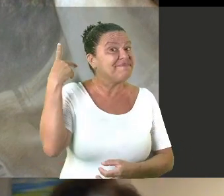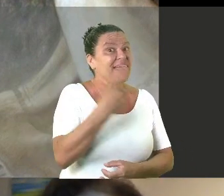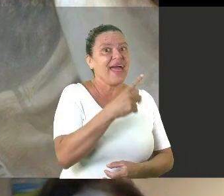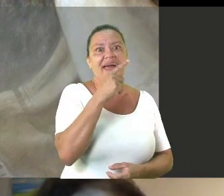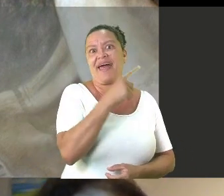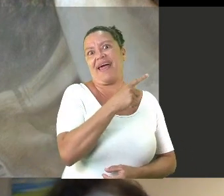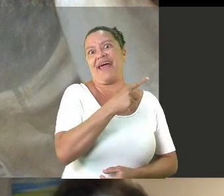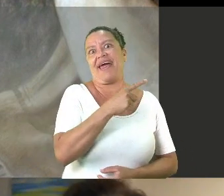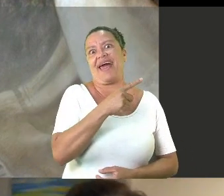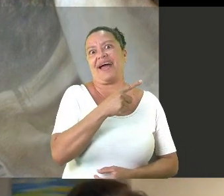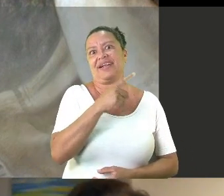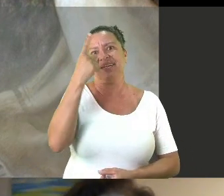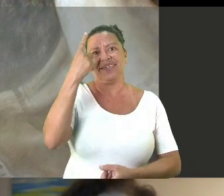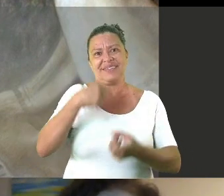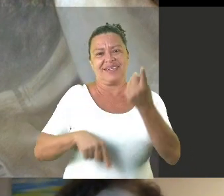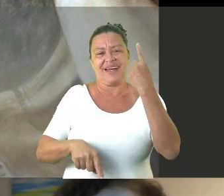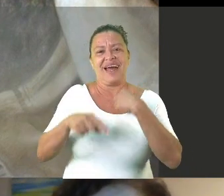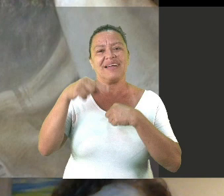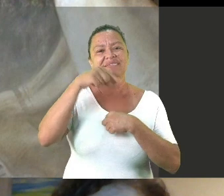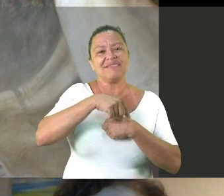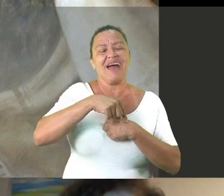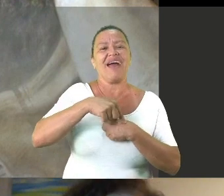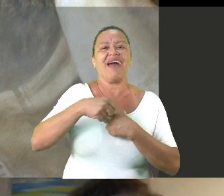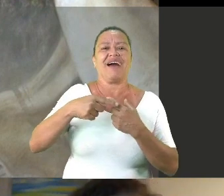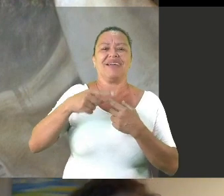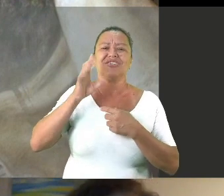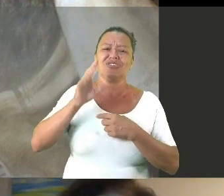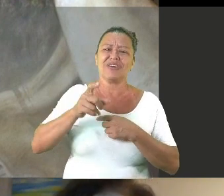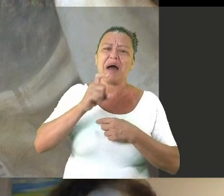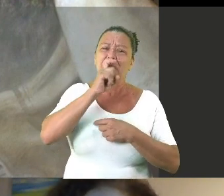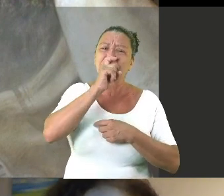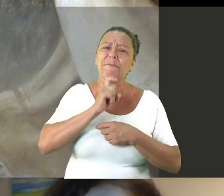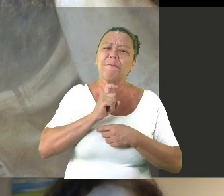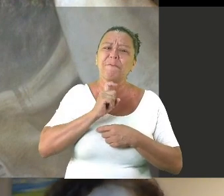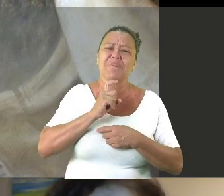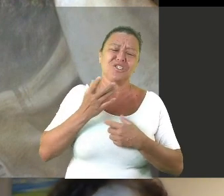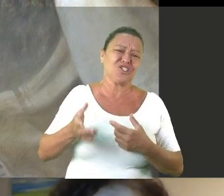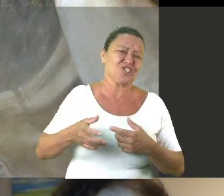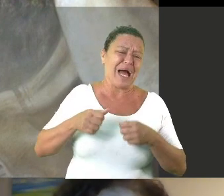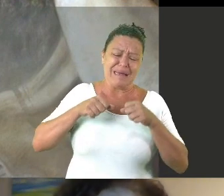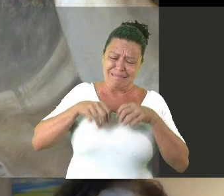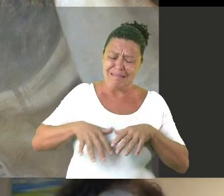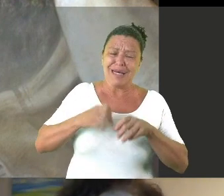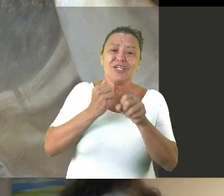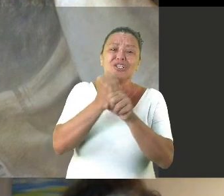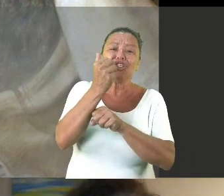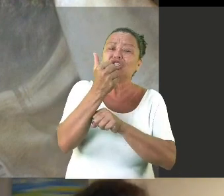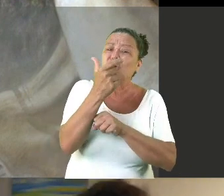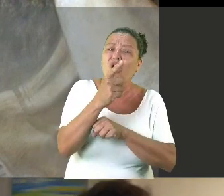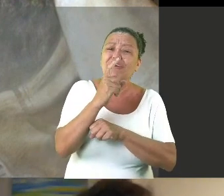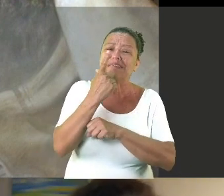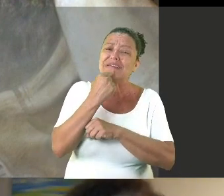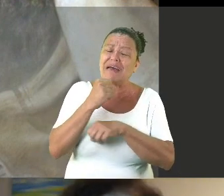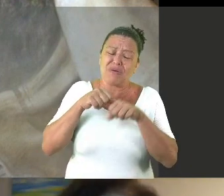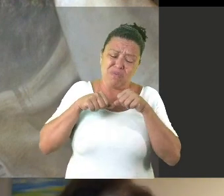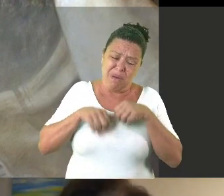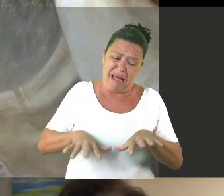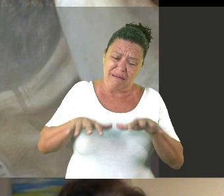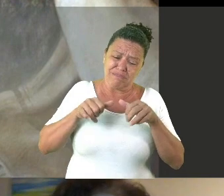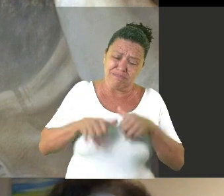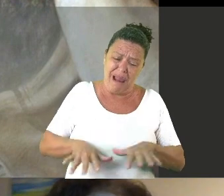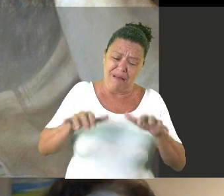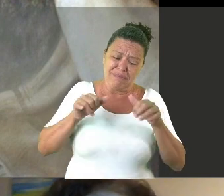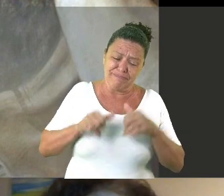seu aparelho genésico, que vinha com um problema já há tantos anos, aquilo que ela emitia